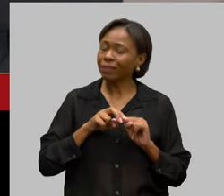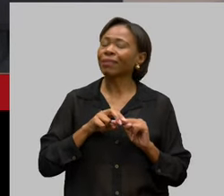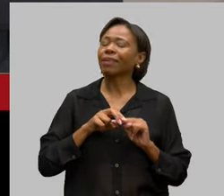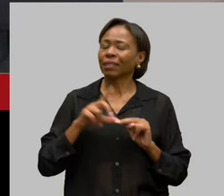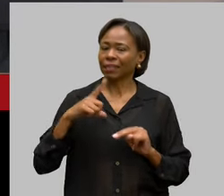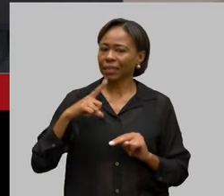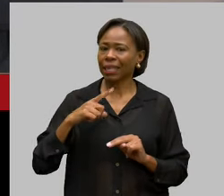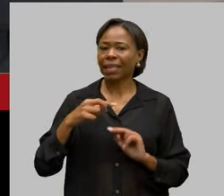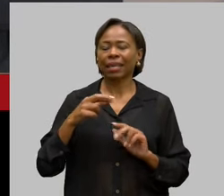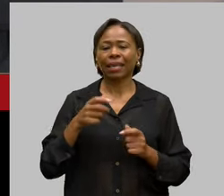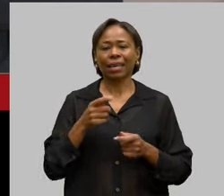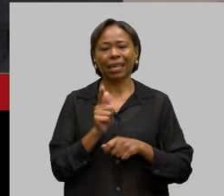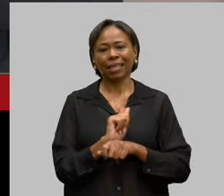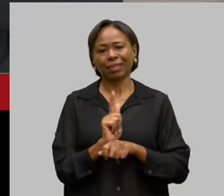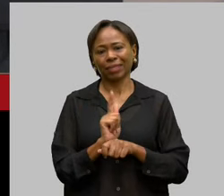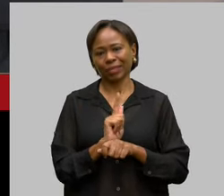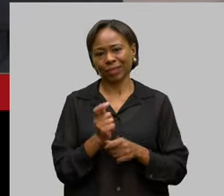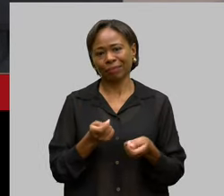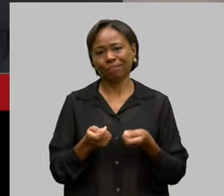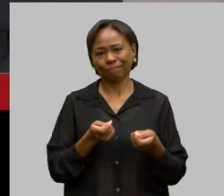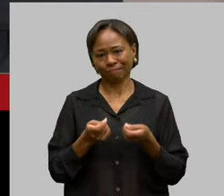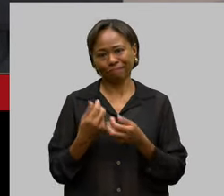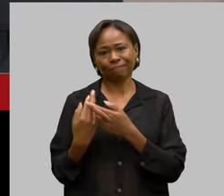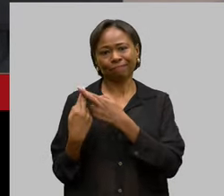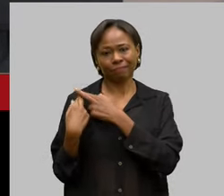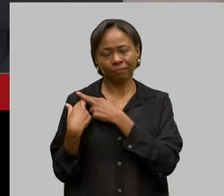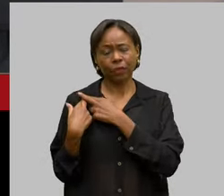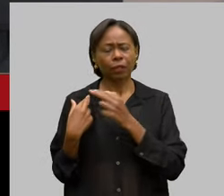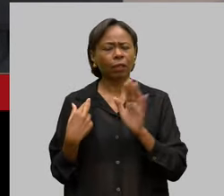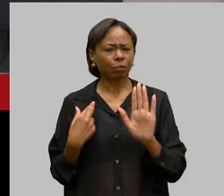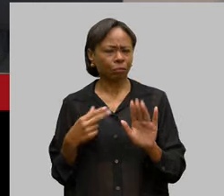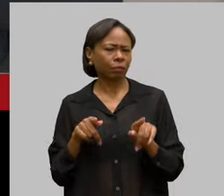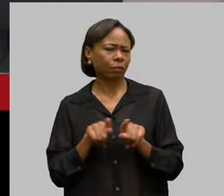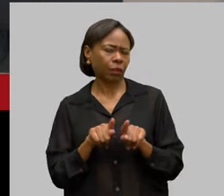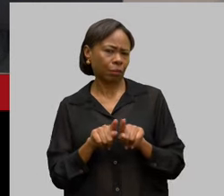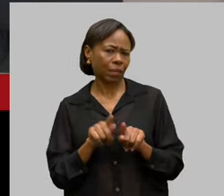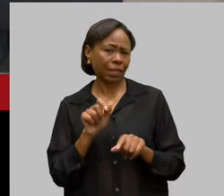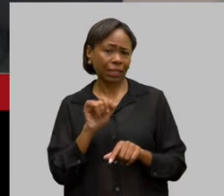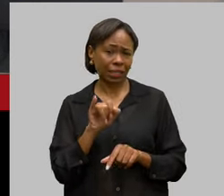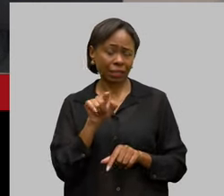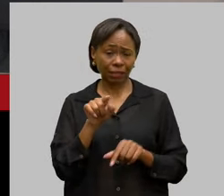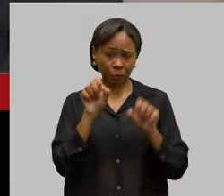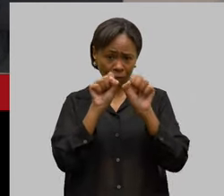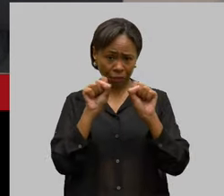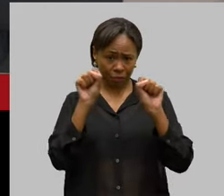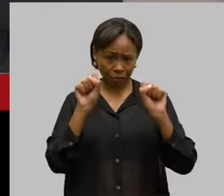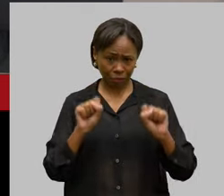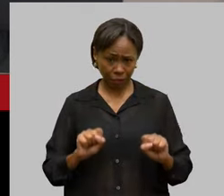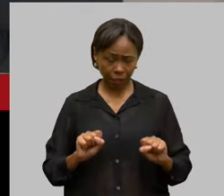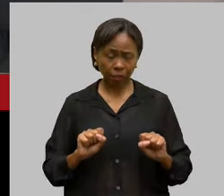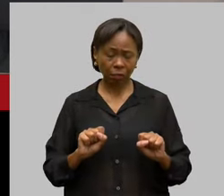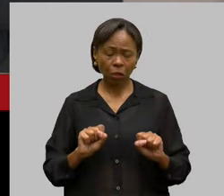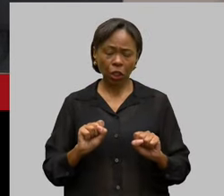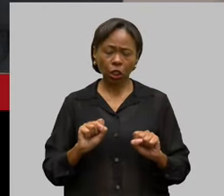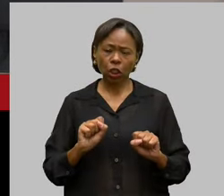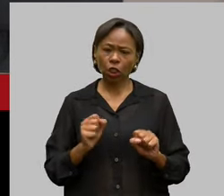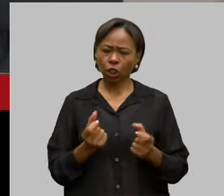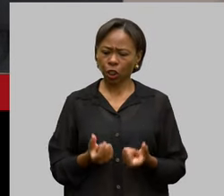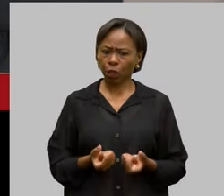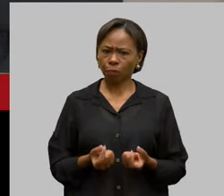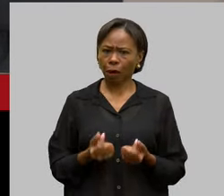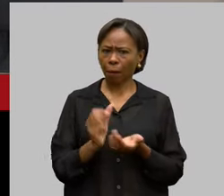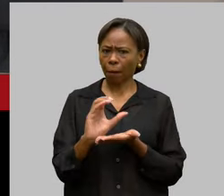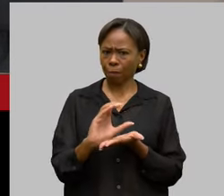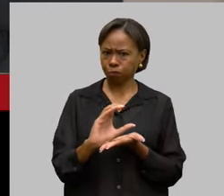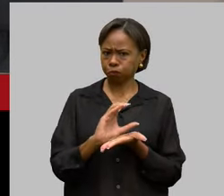agravante também né quando você faz um sistema capitalizado que é o ideal para para que a gente